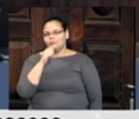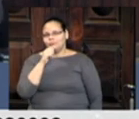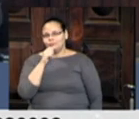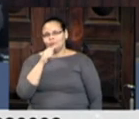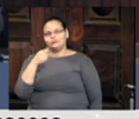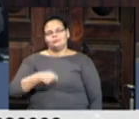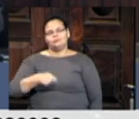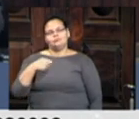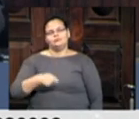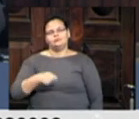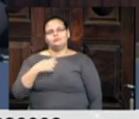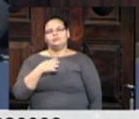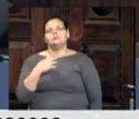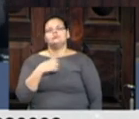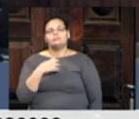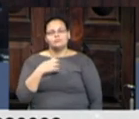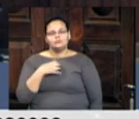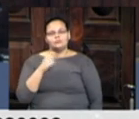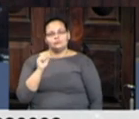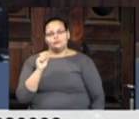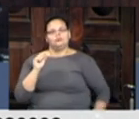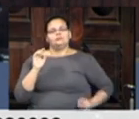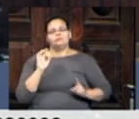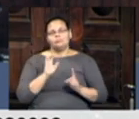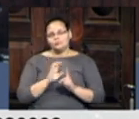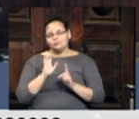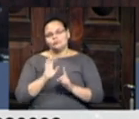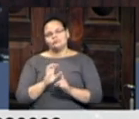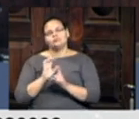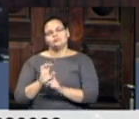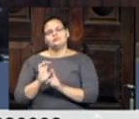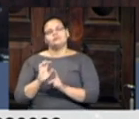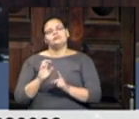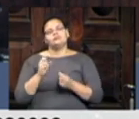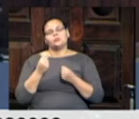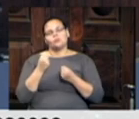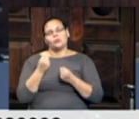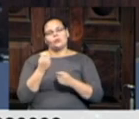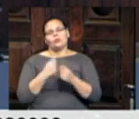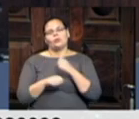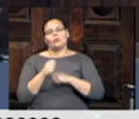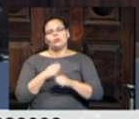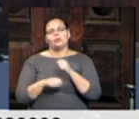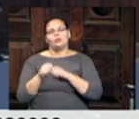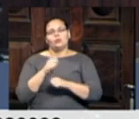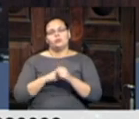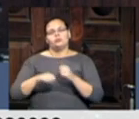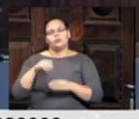no sentido da influência do poder econômico no voto.